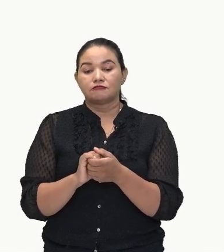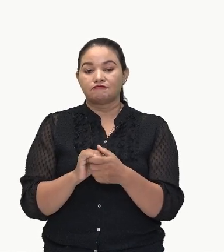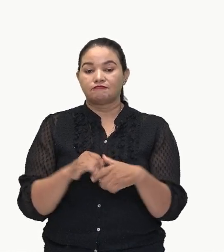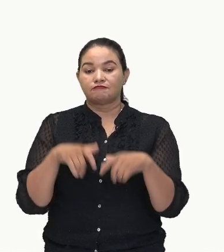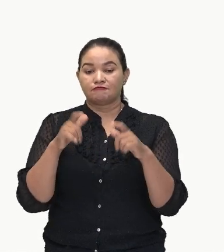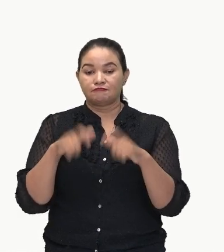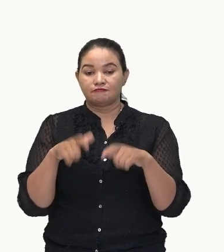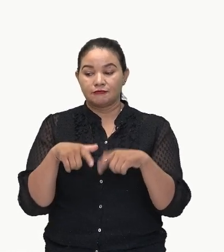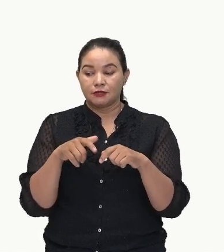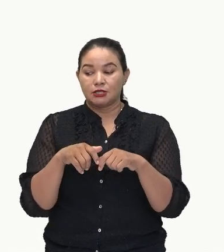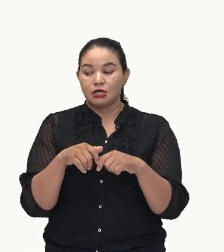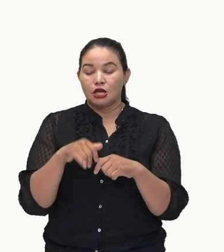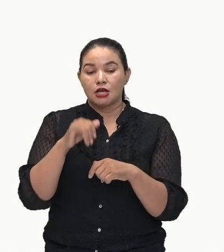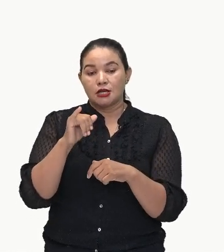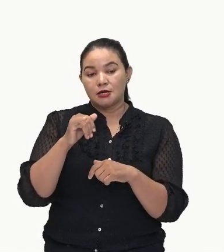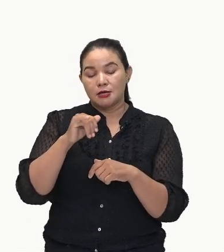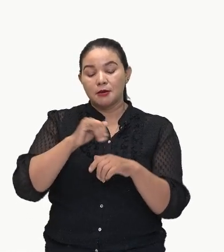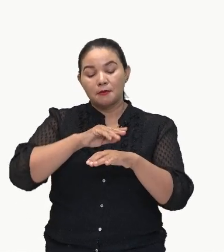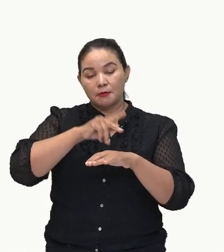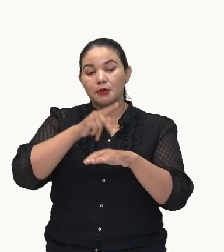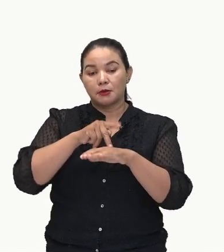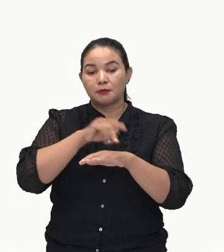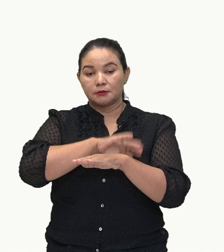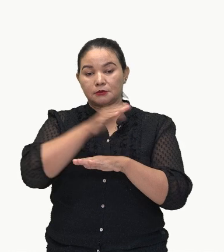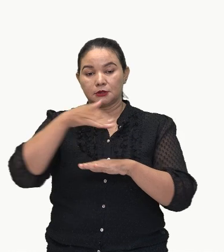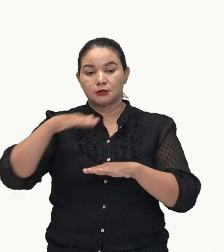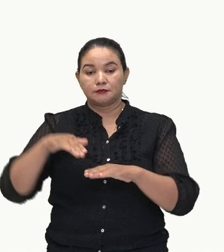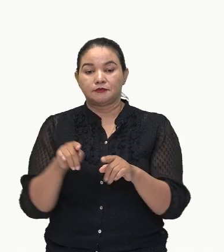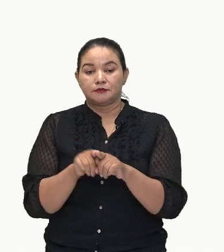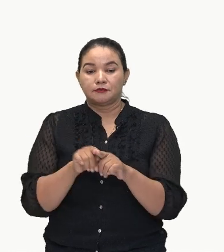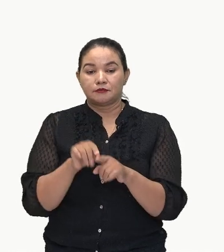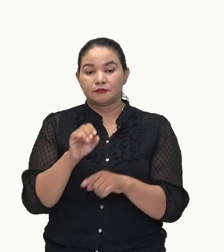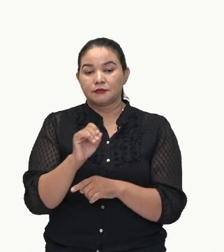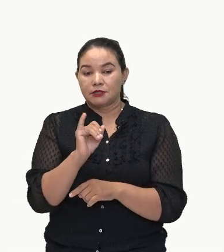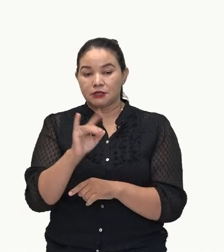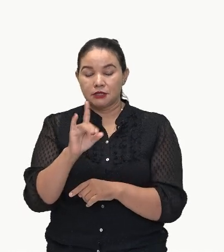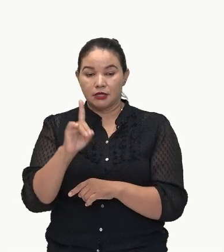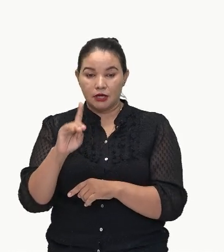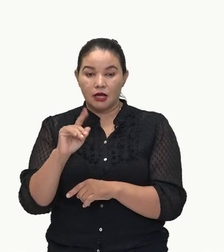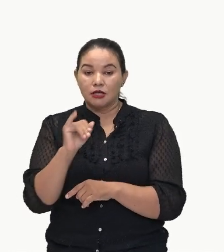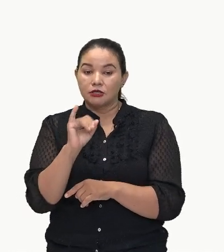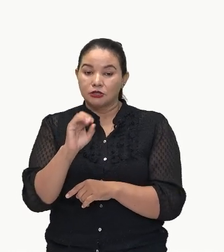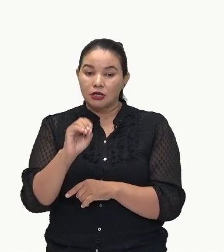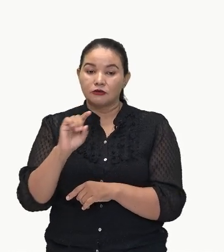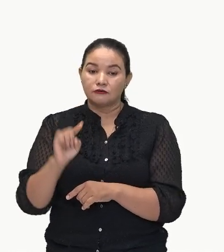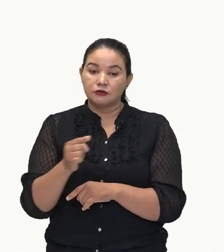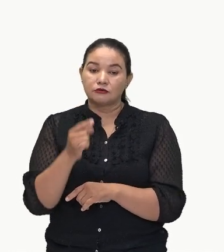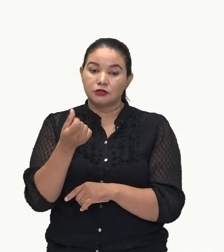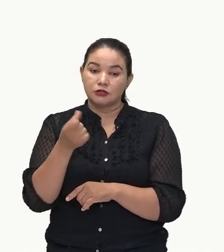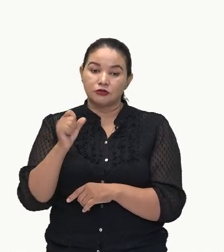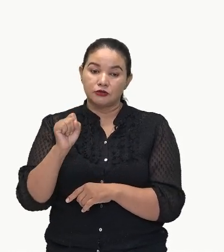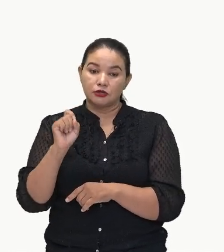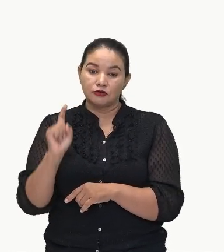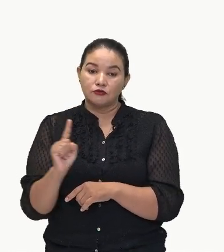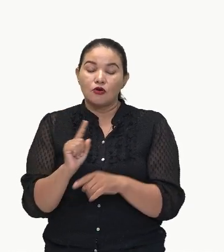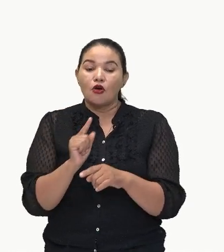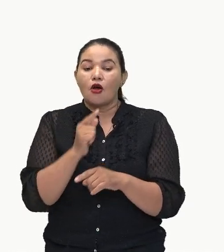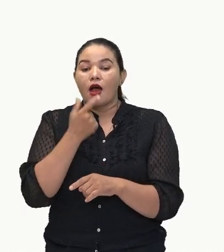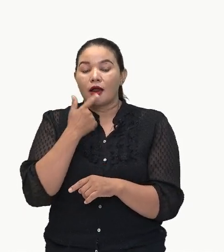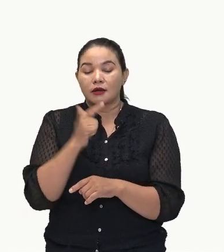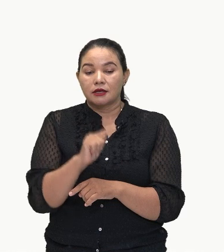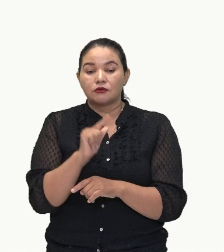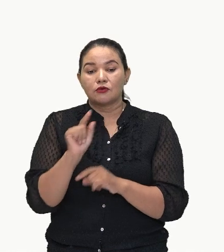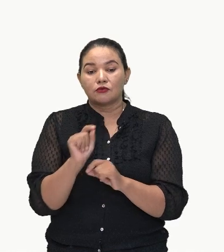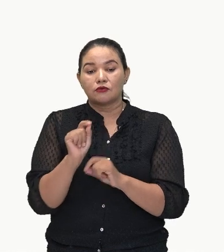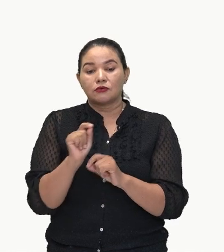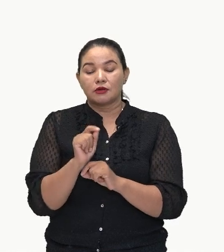O seu IDH é de 0,681. O idioma oficial é o Dzongkha, na qual ele é o único lugar do